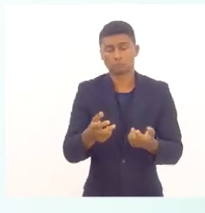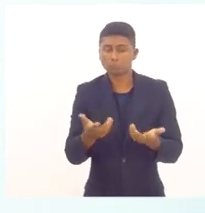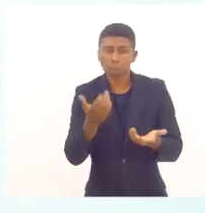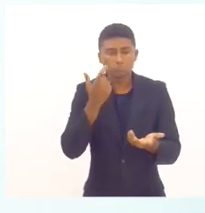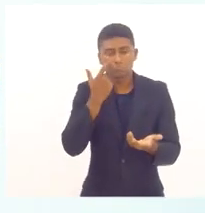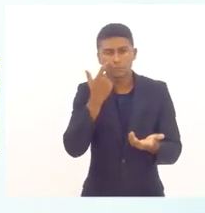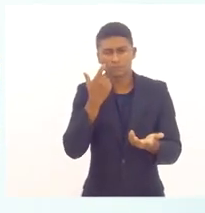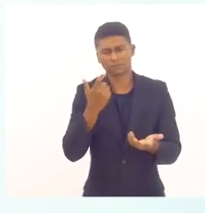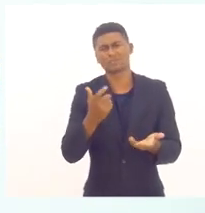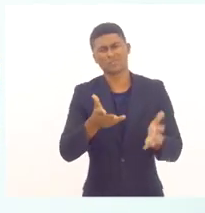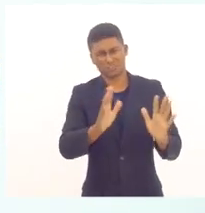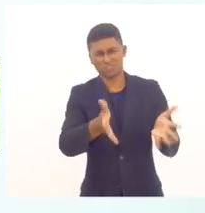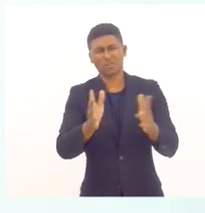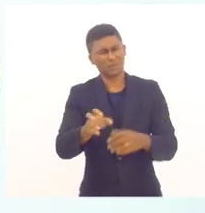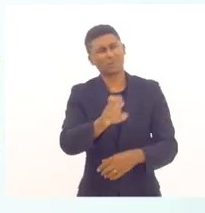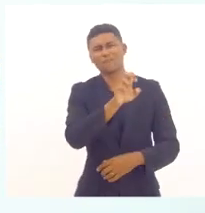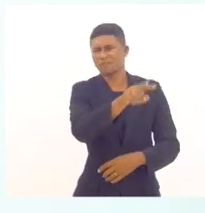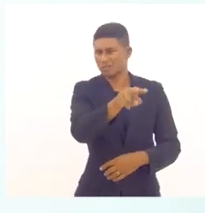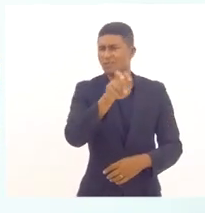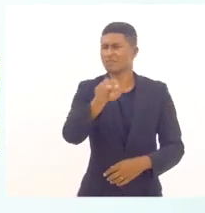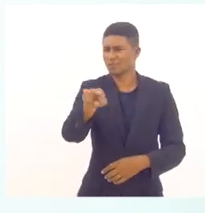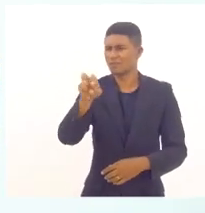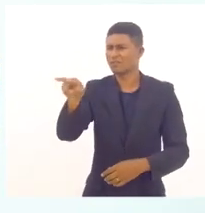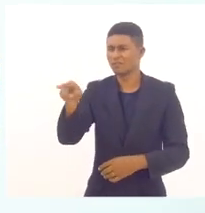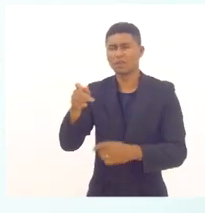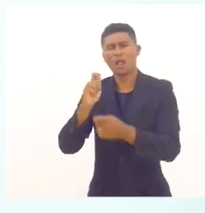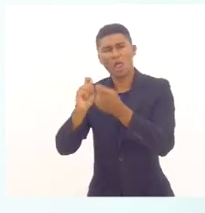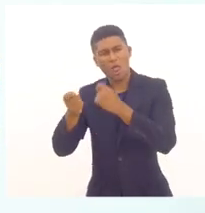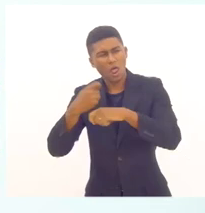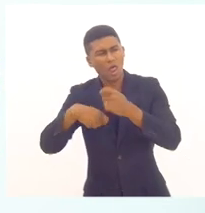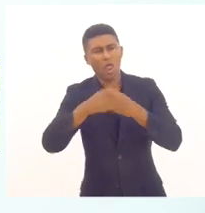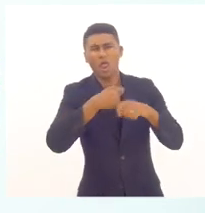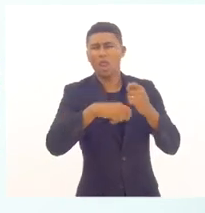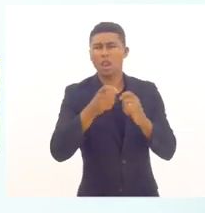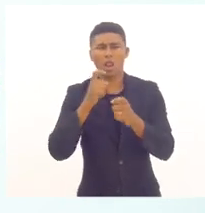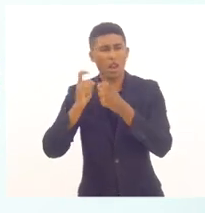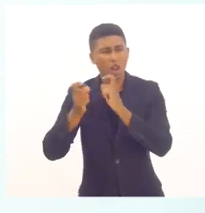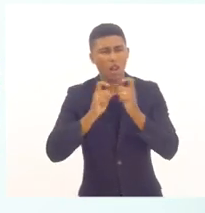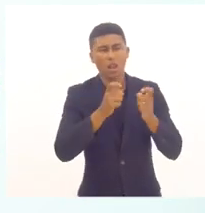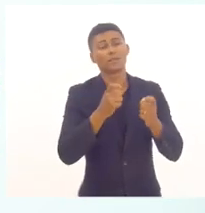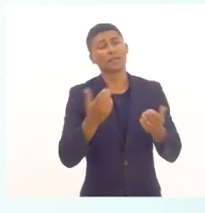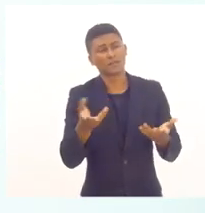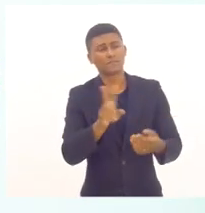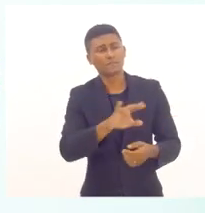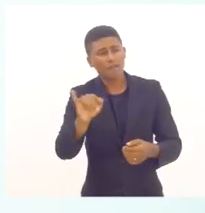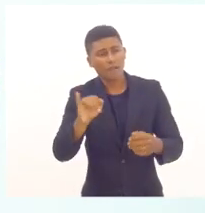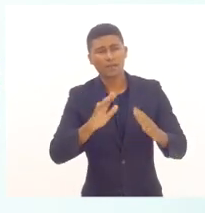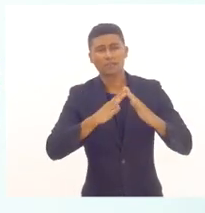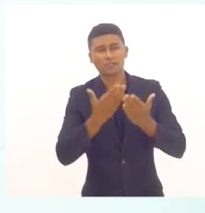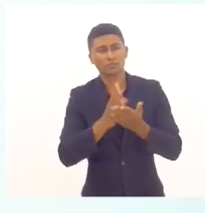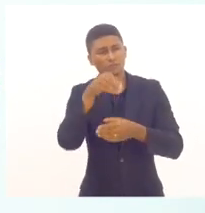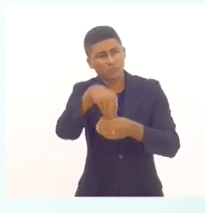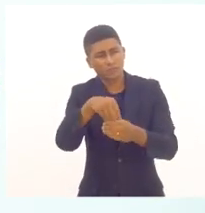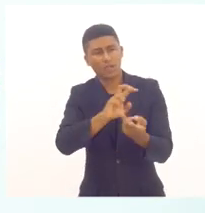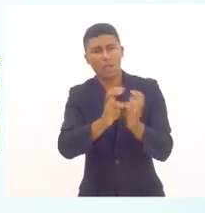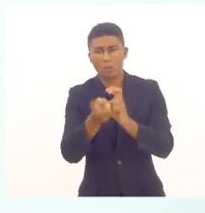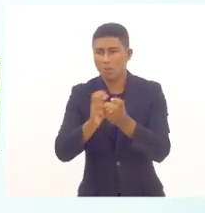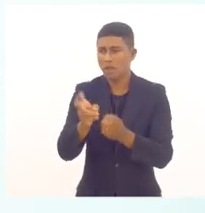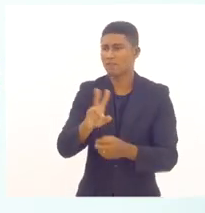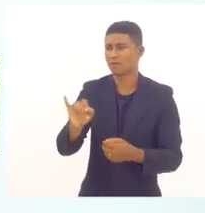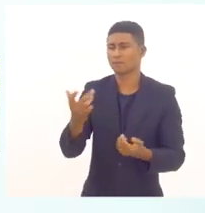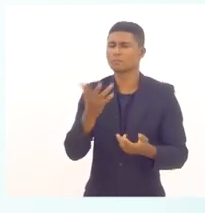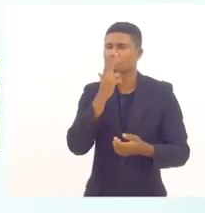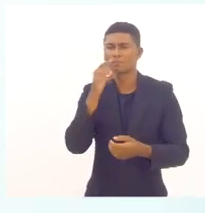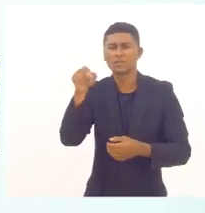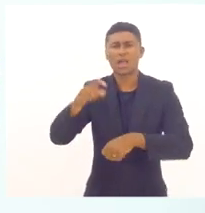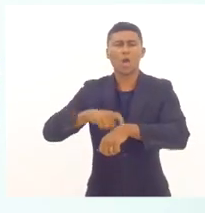muita articulação com a rede pública para se colocar a capoeira. E é sempre no momento que interessa ao